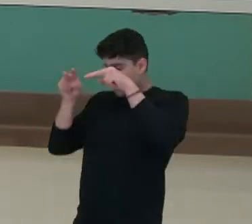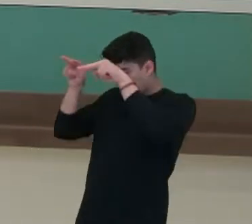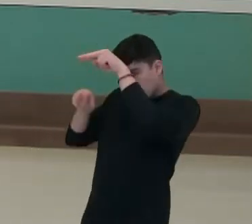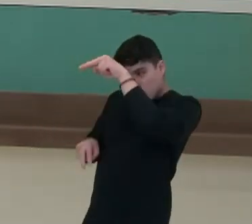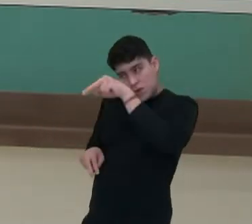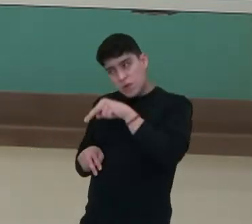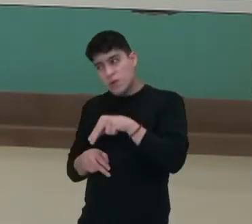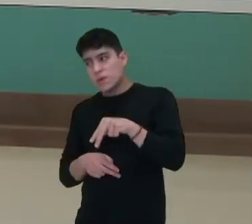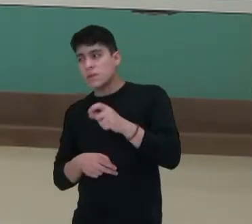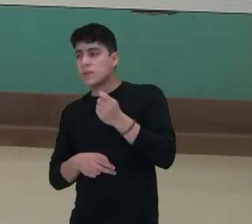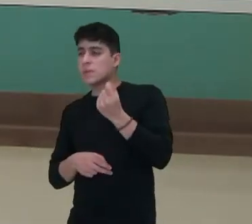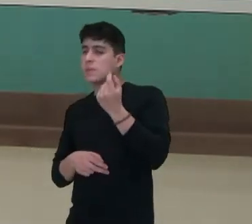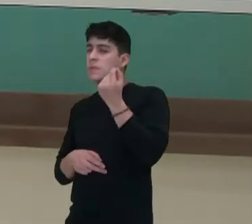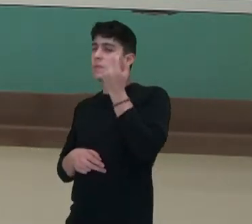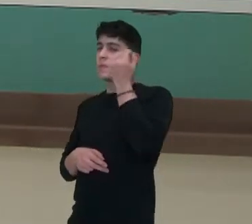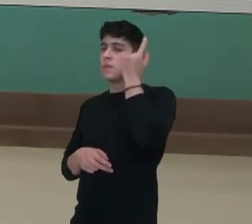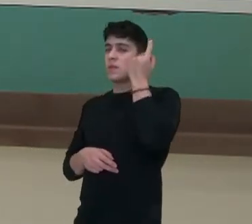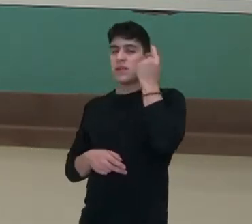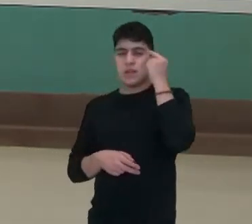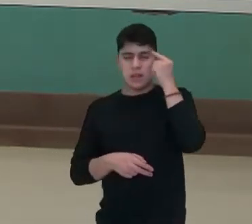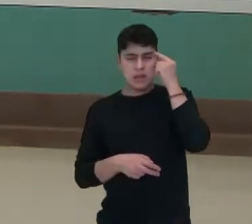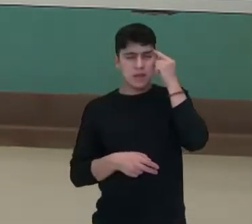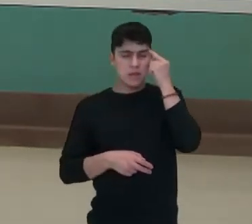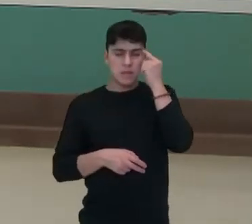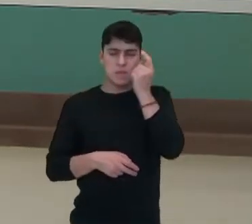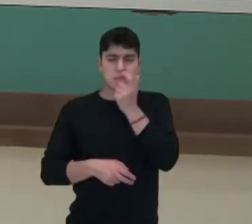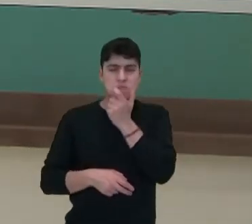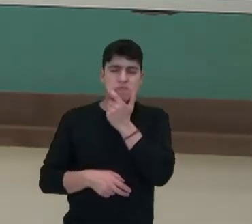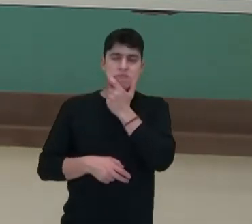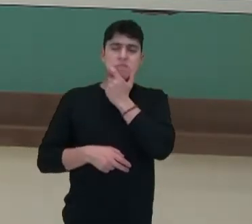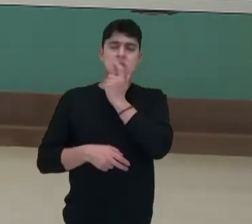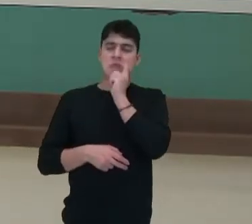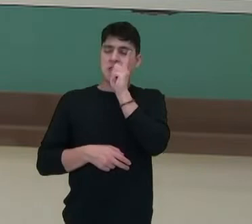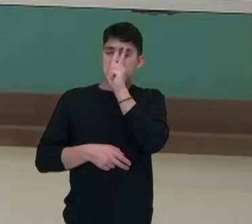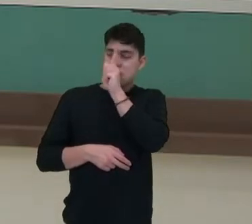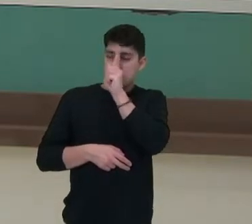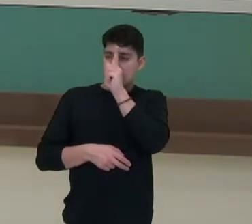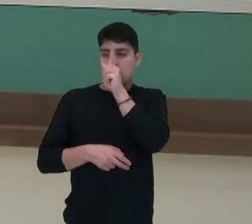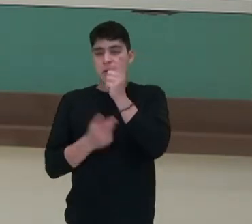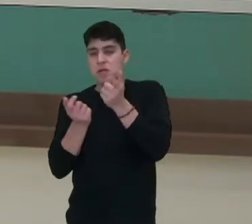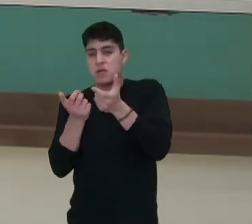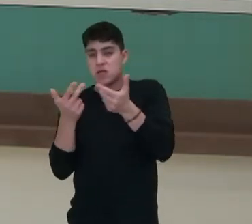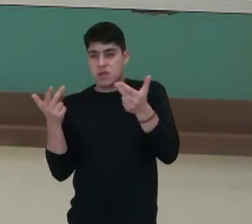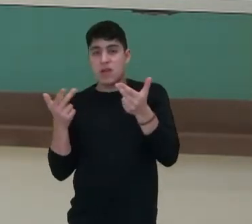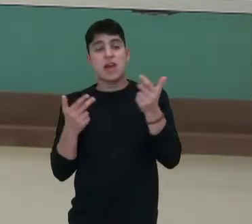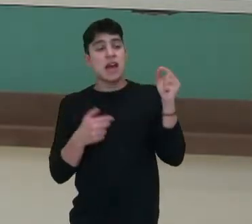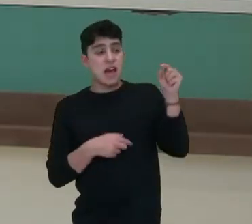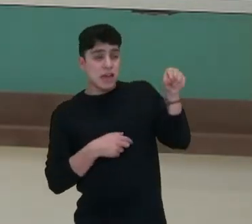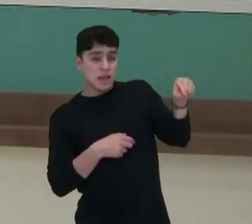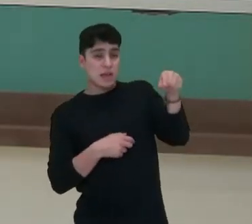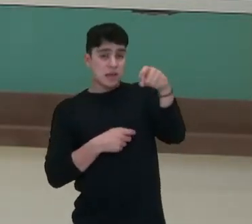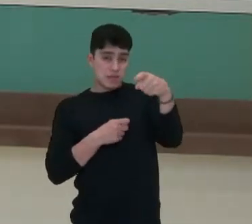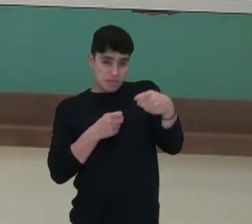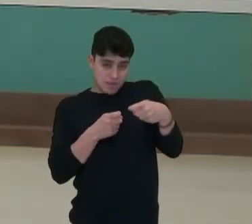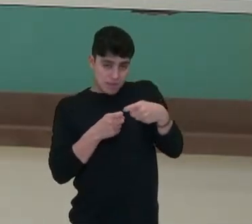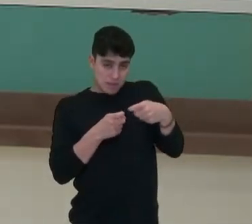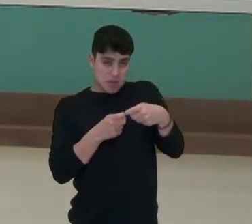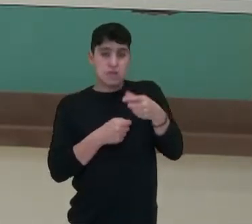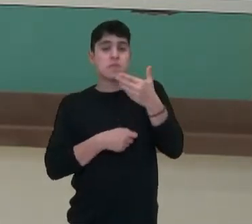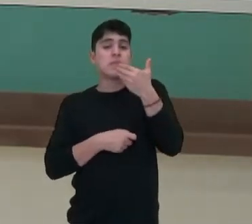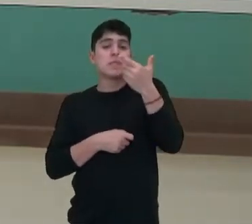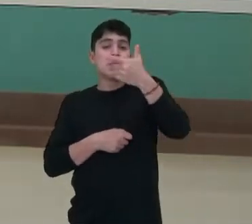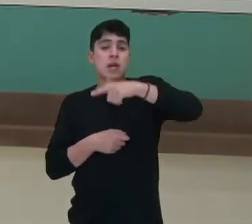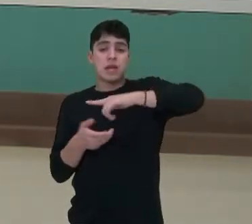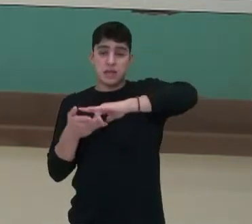procedimentos. Opa, não tem alguma coisa certa com você, alguma coisa aconteceu. E a partir disso, outros exames podem